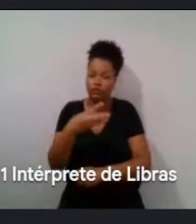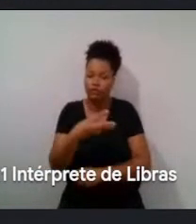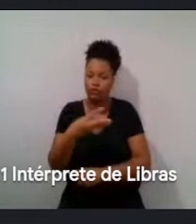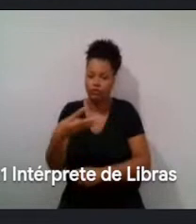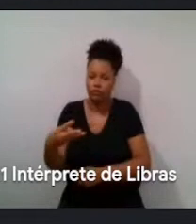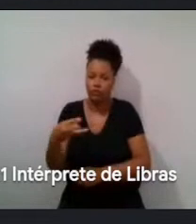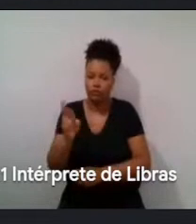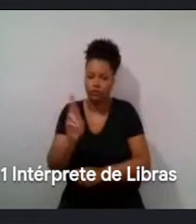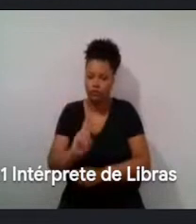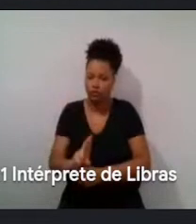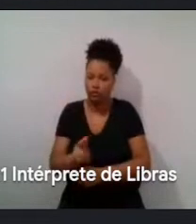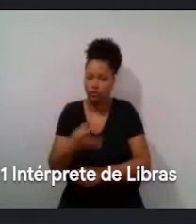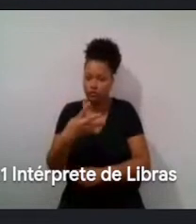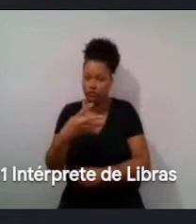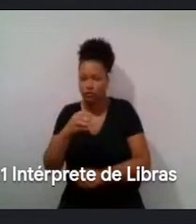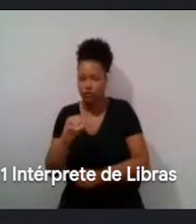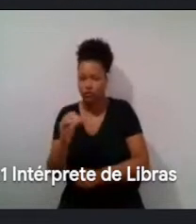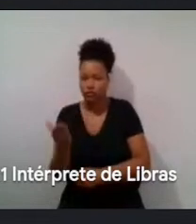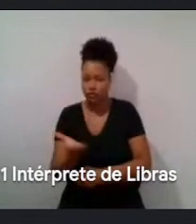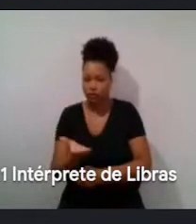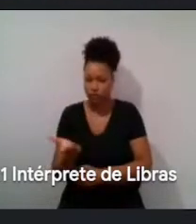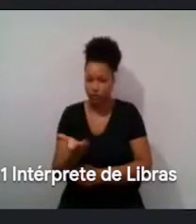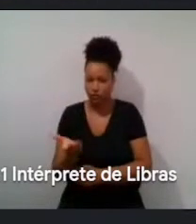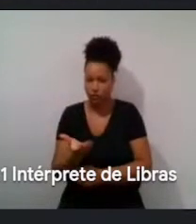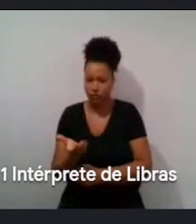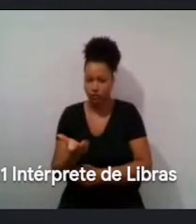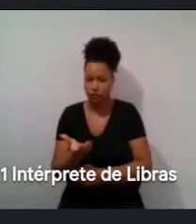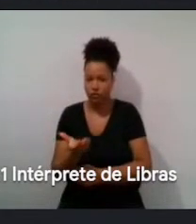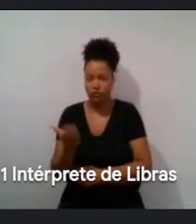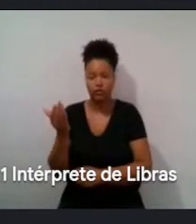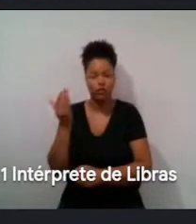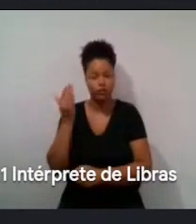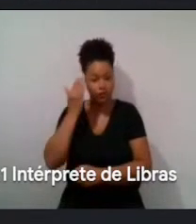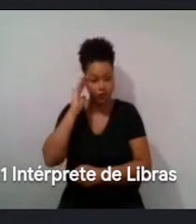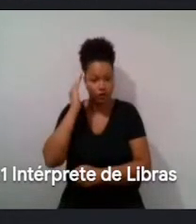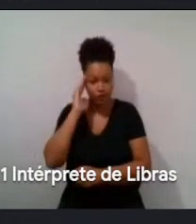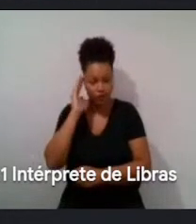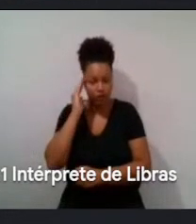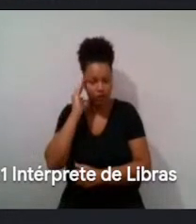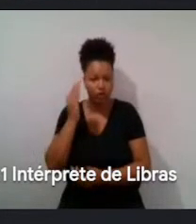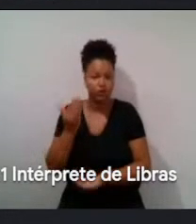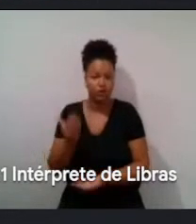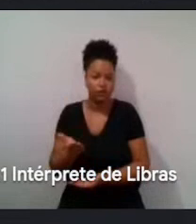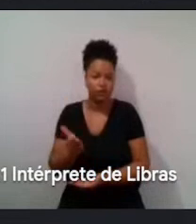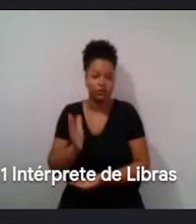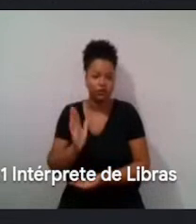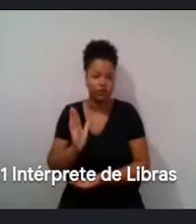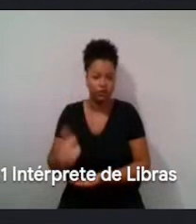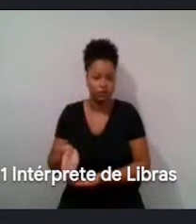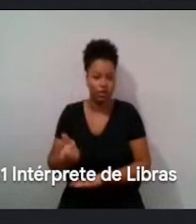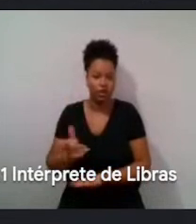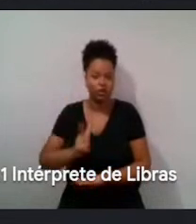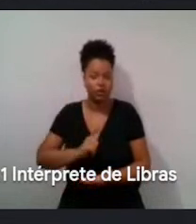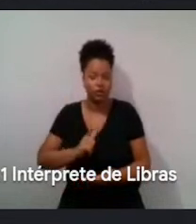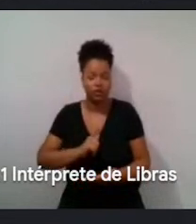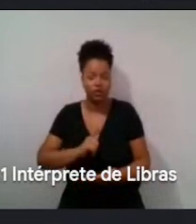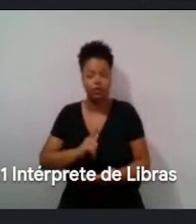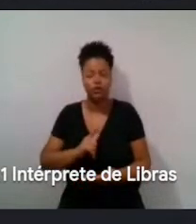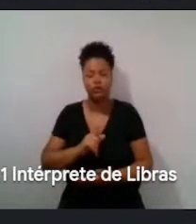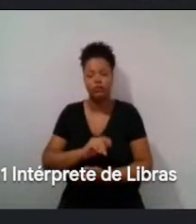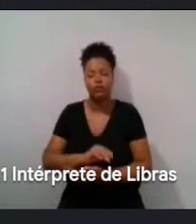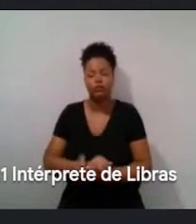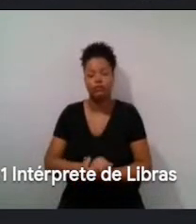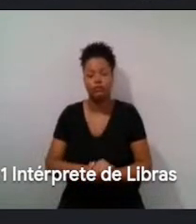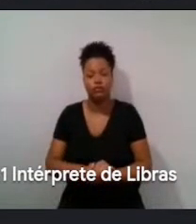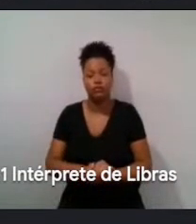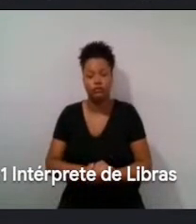R$ 833,40. Entendo, né, conforme também jurisprudência, que é